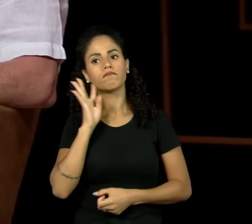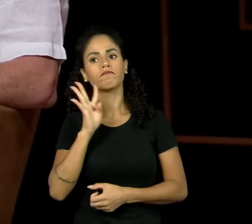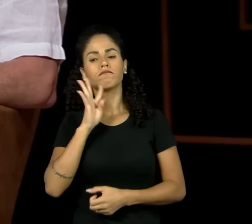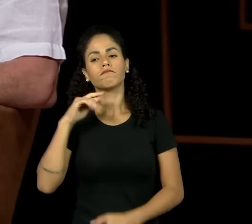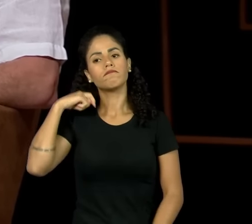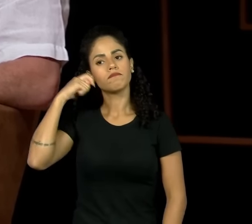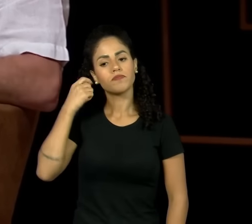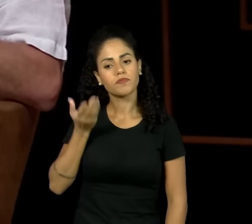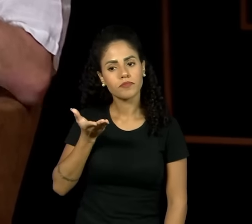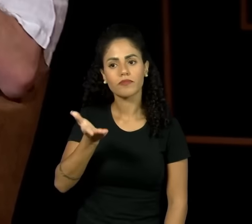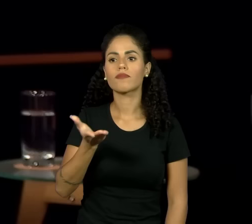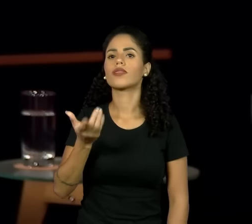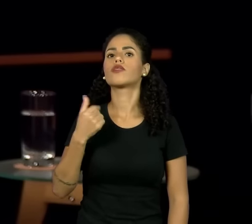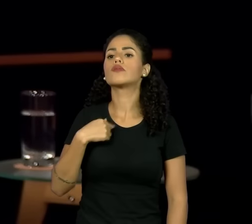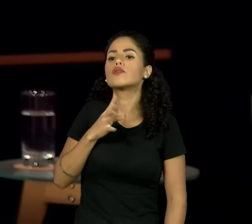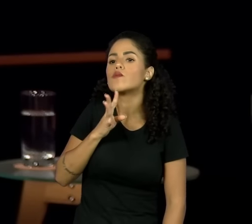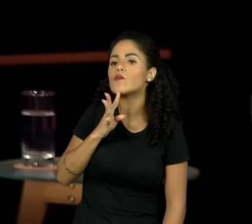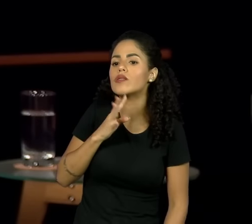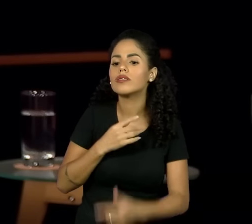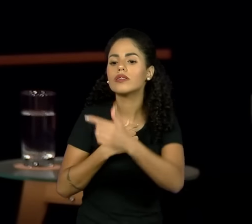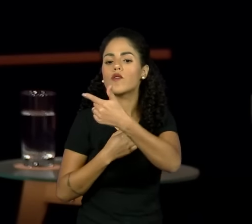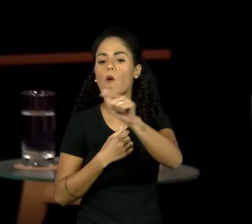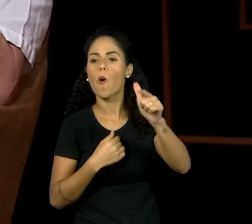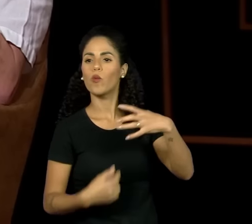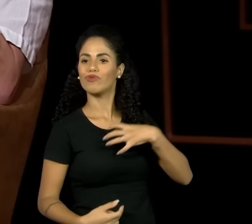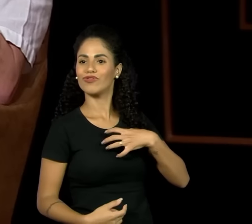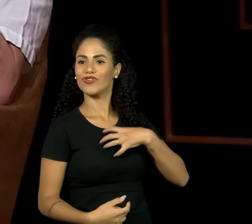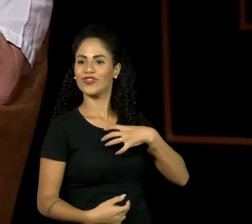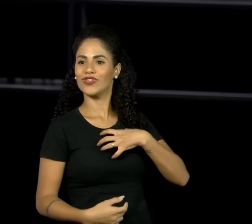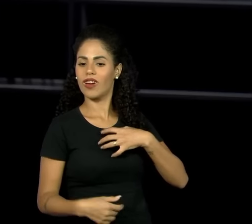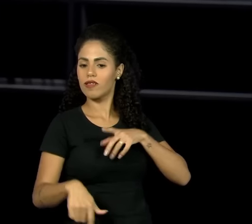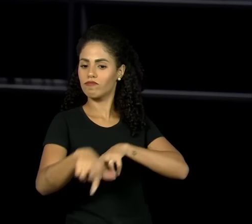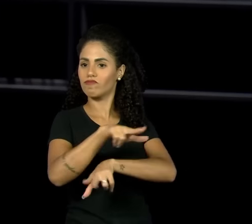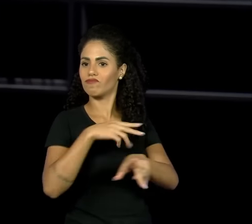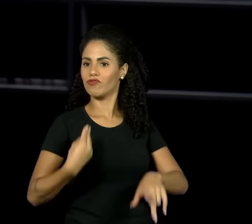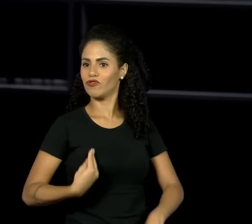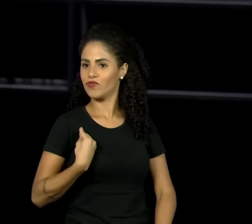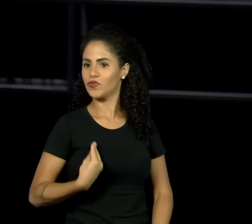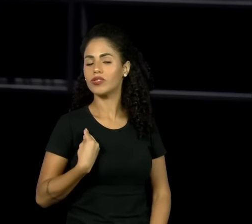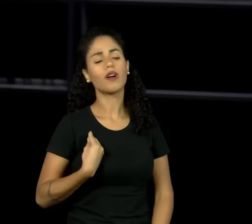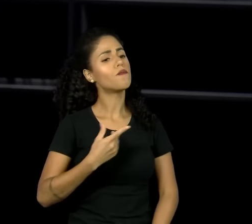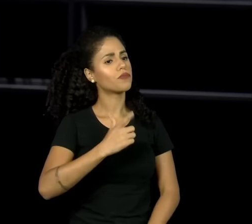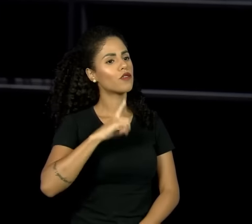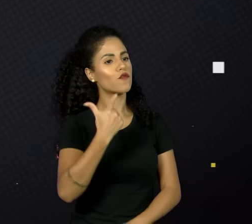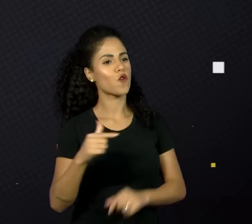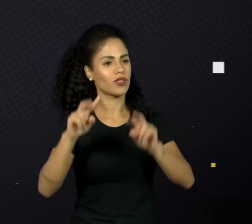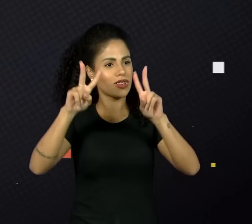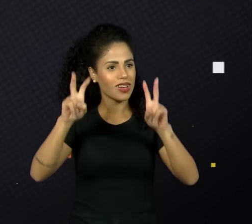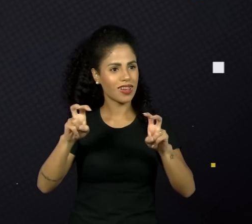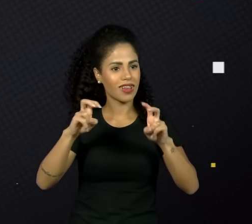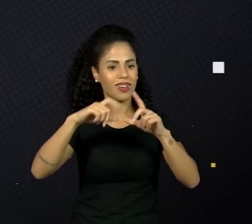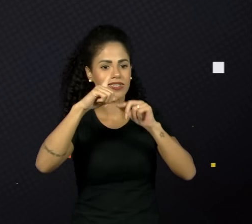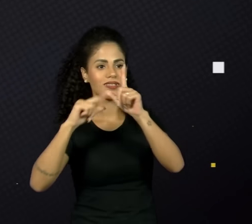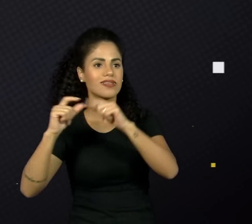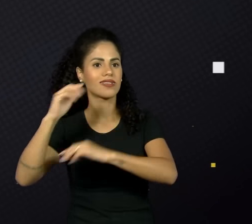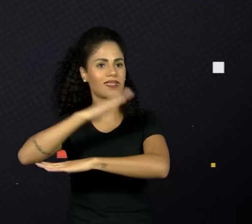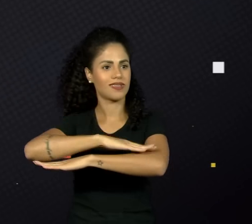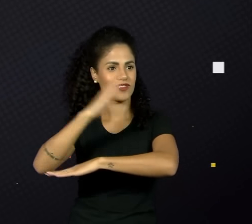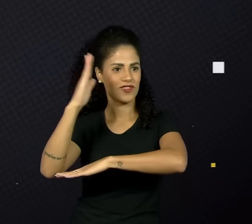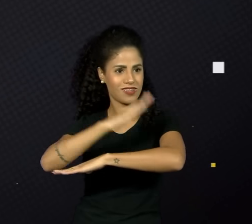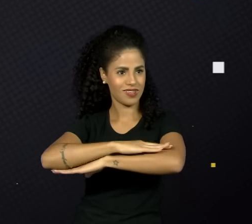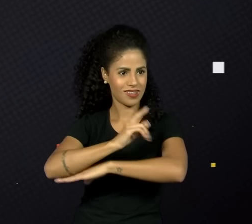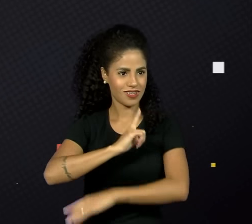é exatamente você conhecer outras formas de vida teve o estrelas na janela também nessa fase Teve